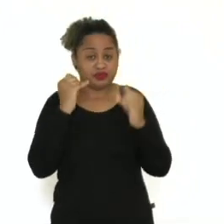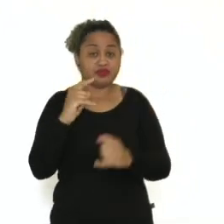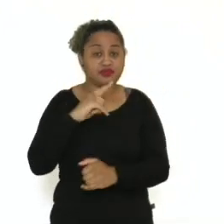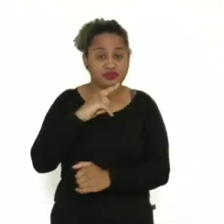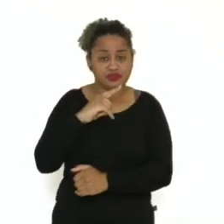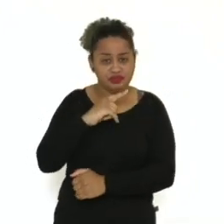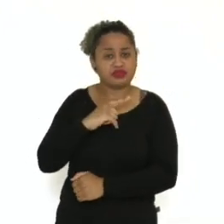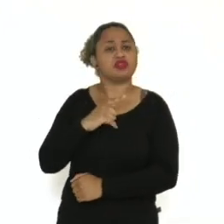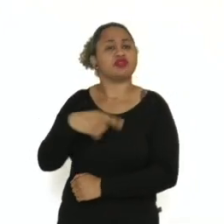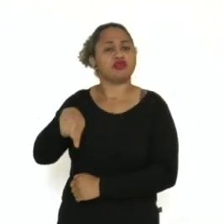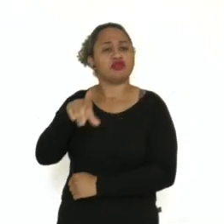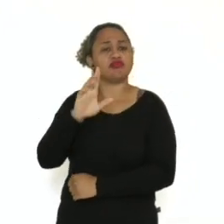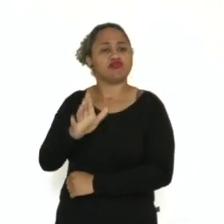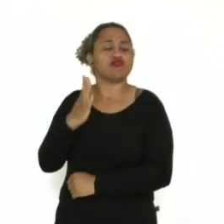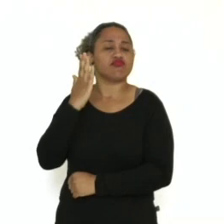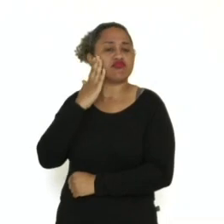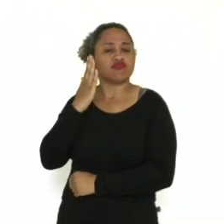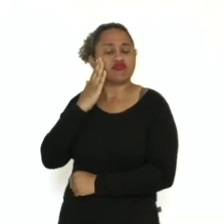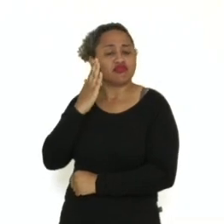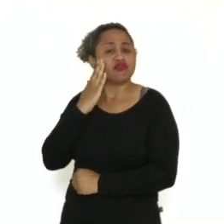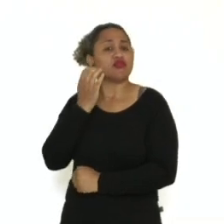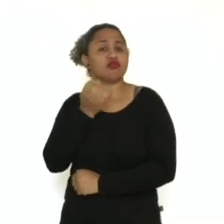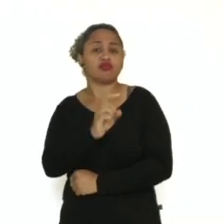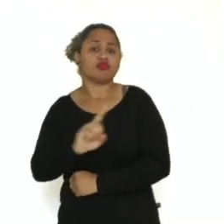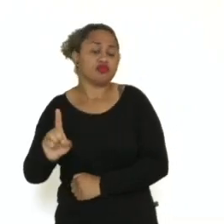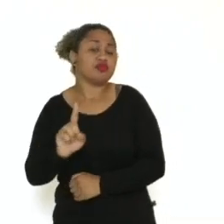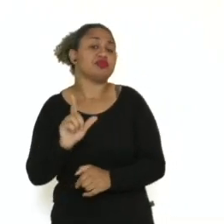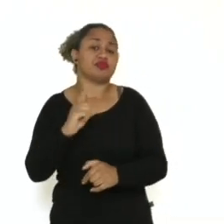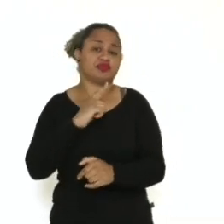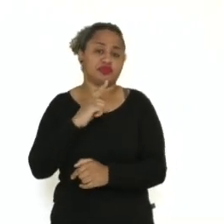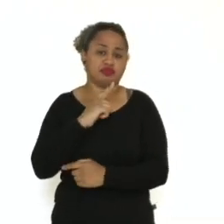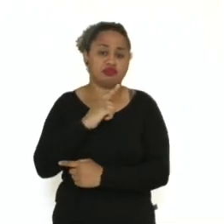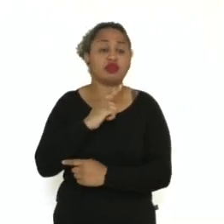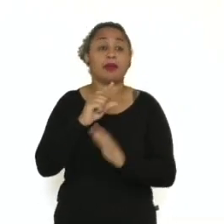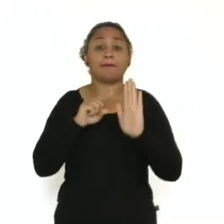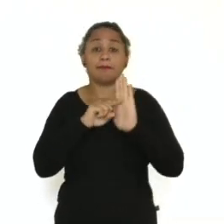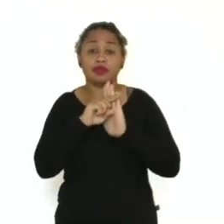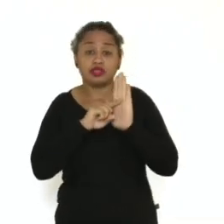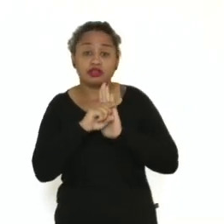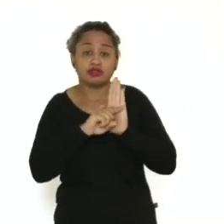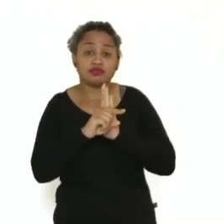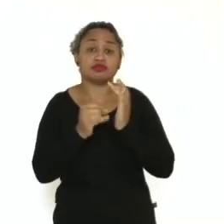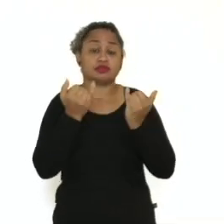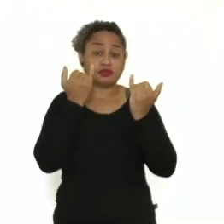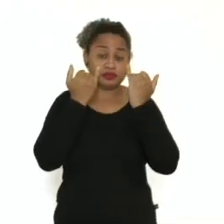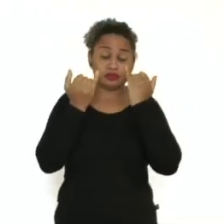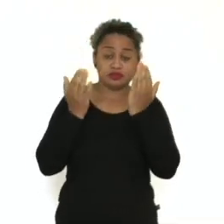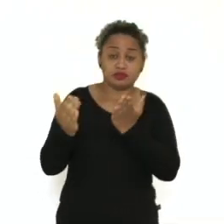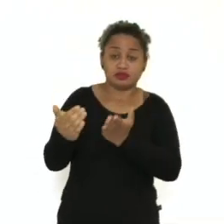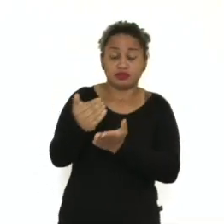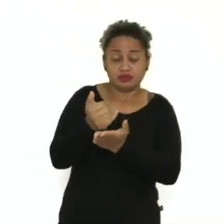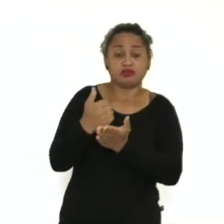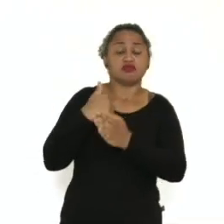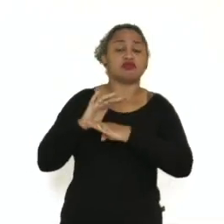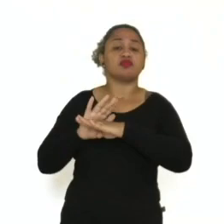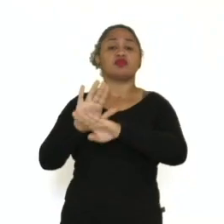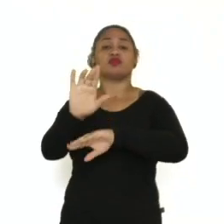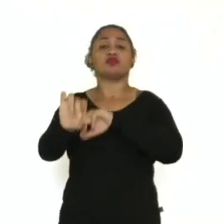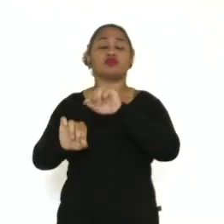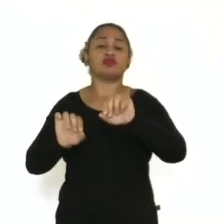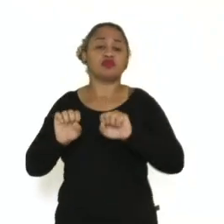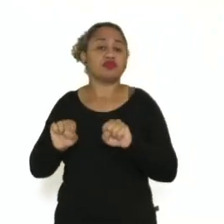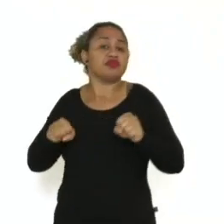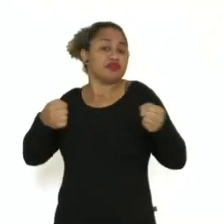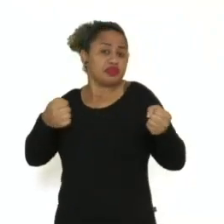estão conhecidas e desconhecidas ao grande público. Pesquisar informações e dados que contribuam na defesa do ponto